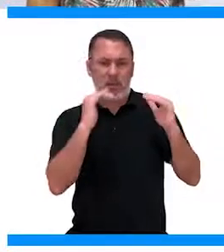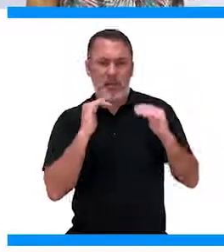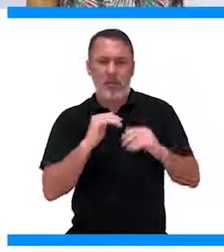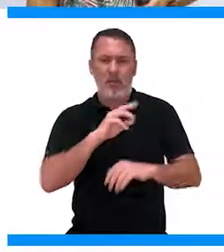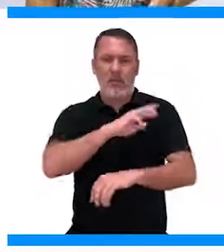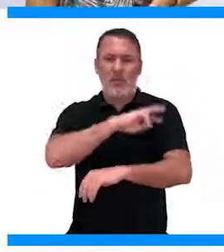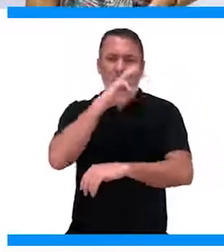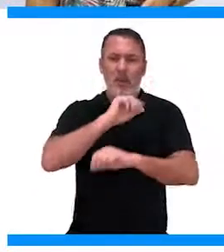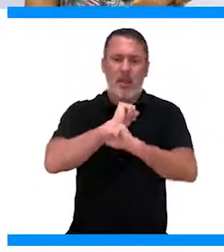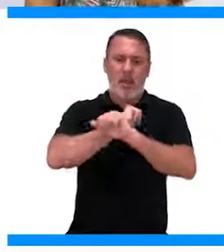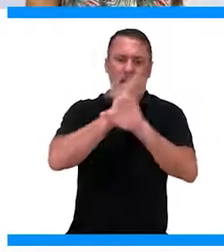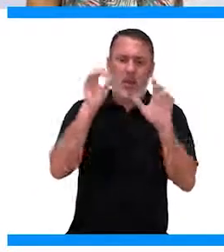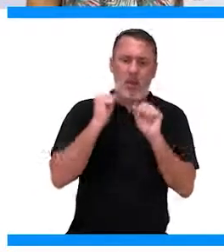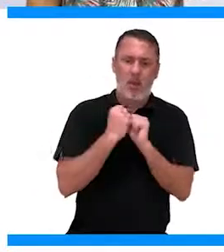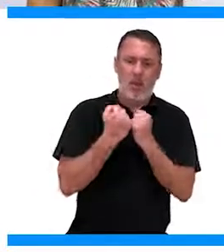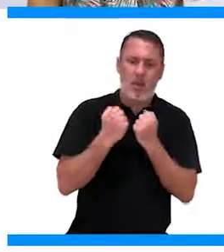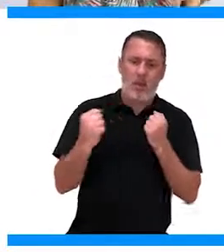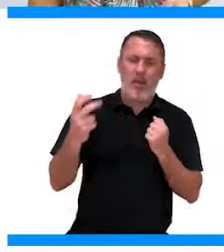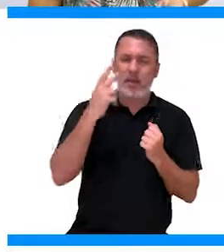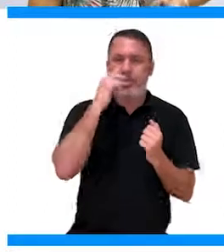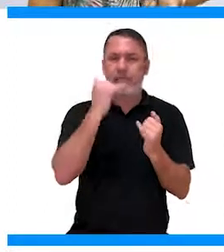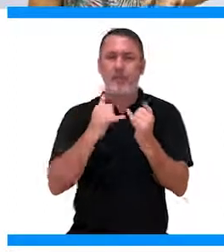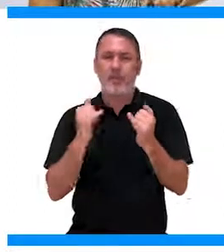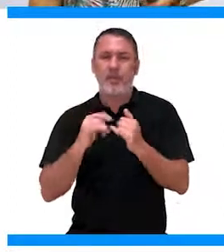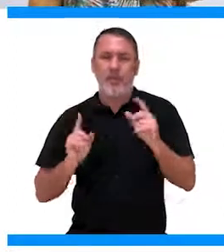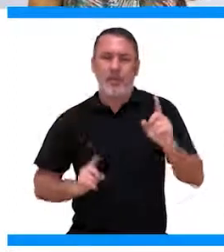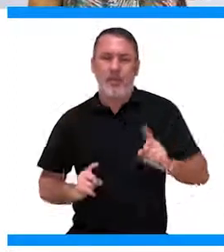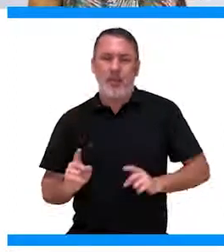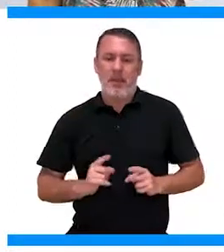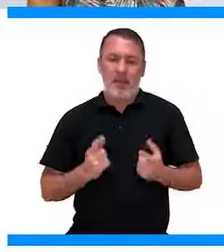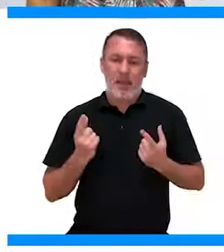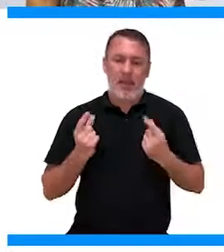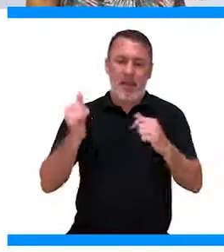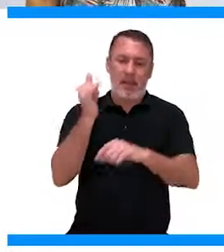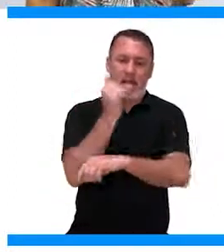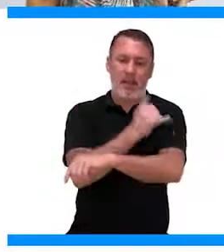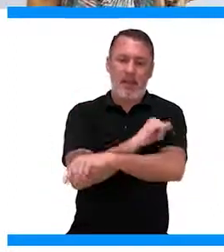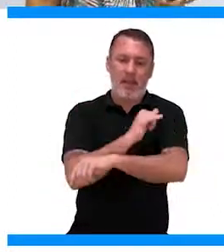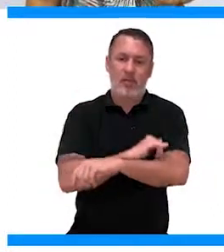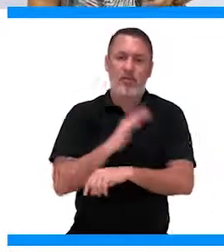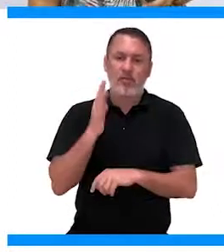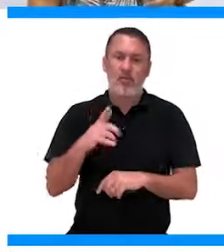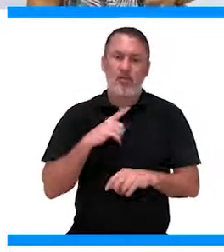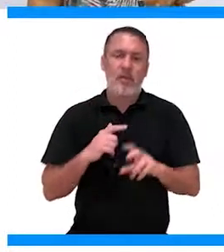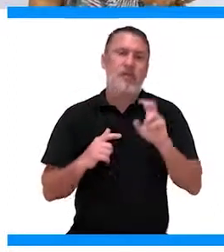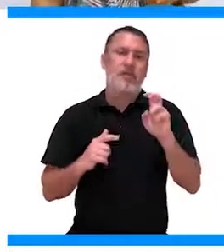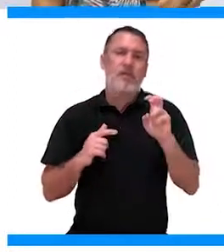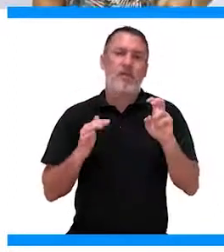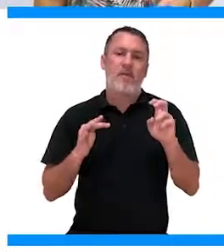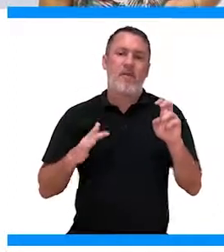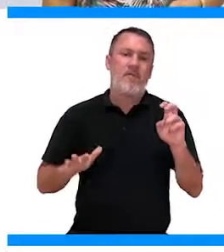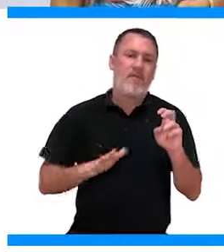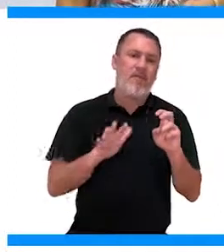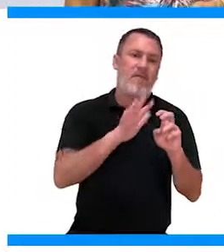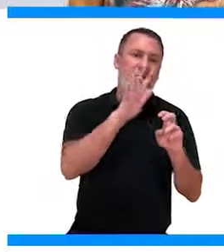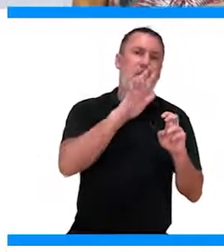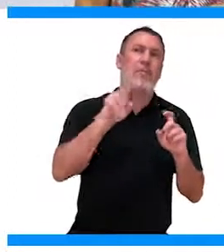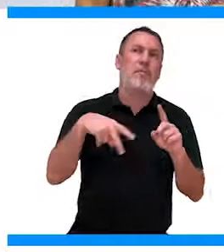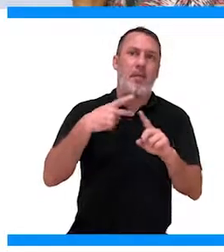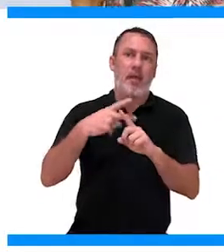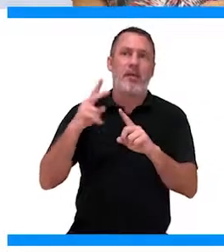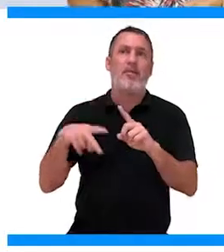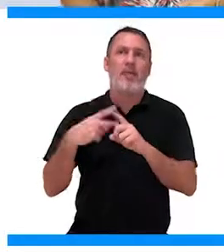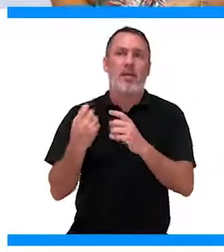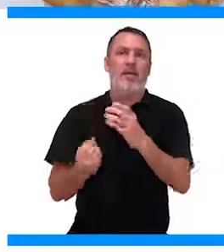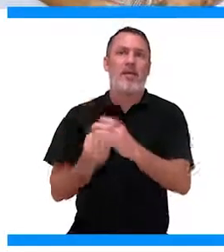Claros cresceu tanto, ficou urbe tão notória, prima rica do Rio de Janeiro. E já tem 5 favelas por enquanto